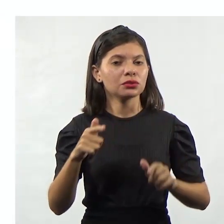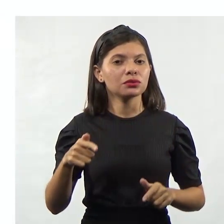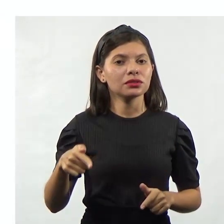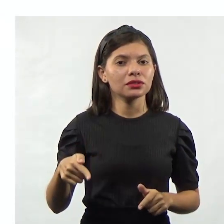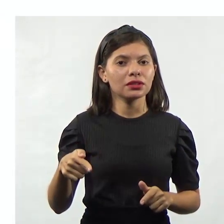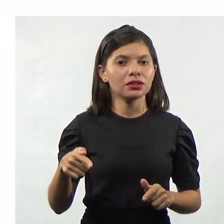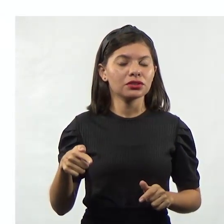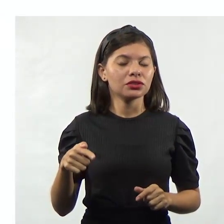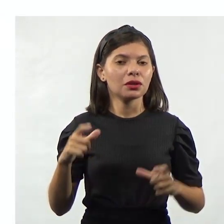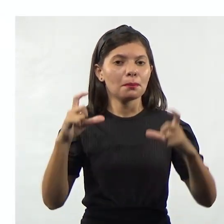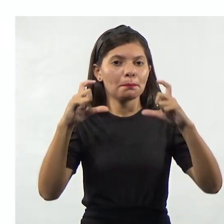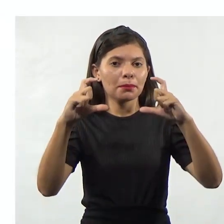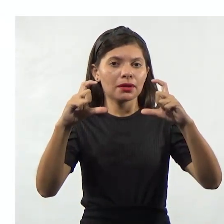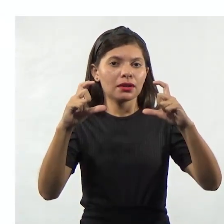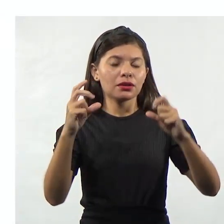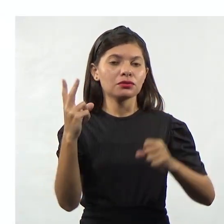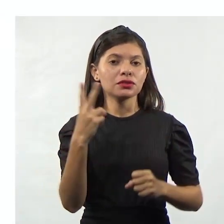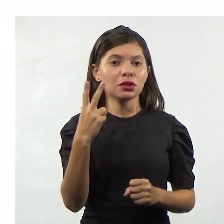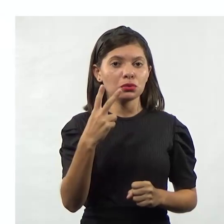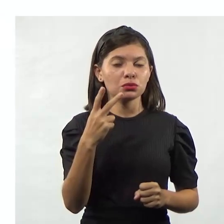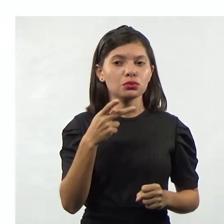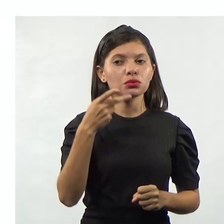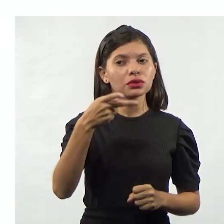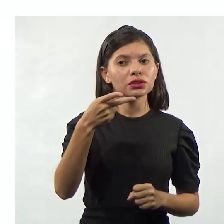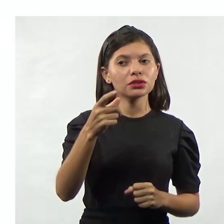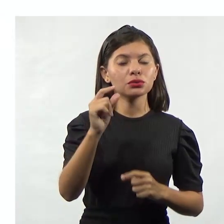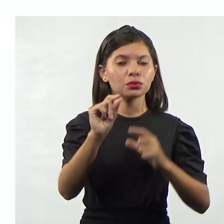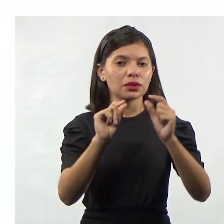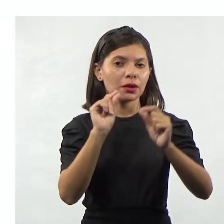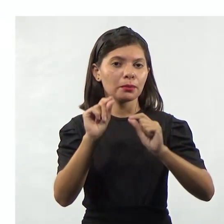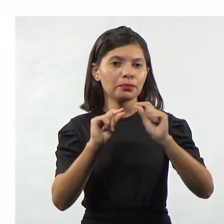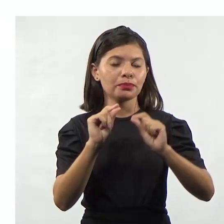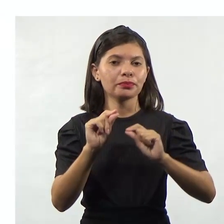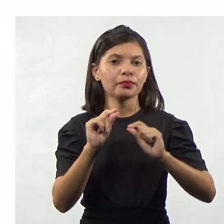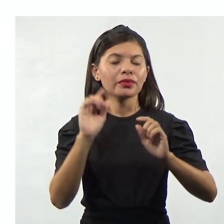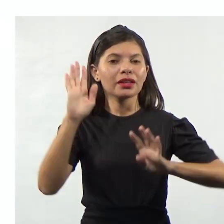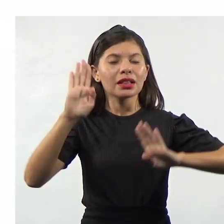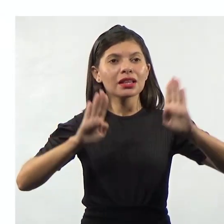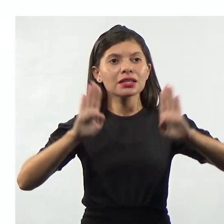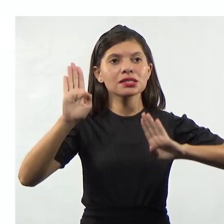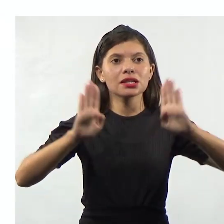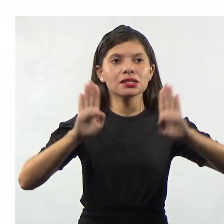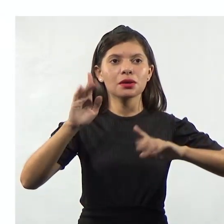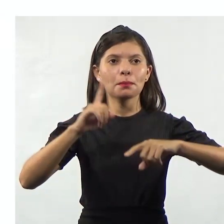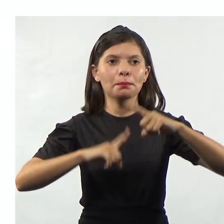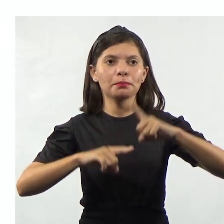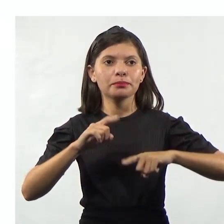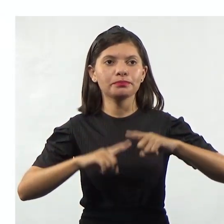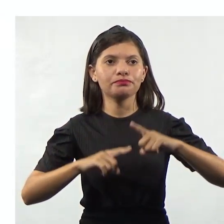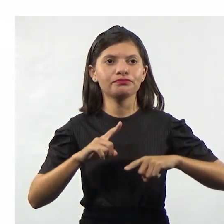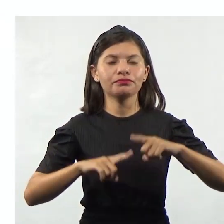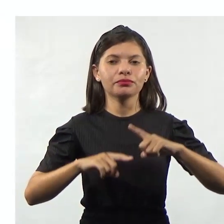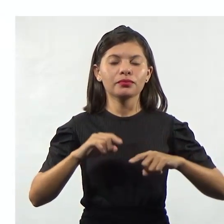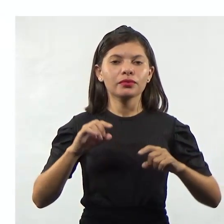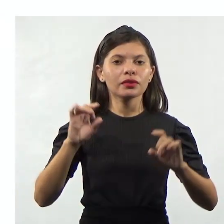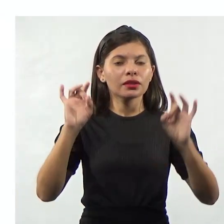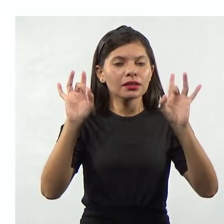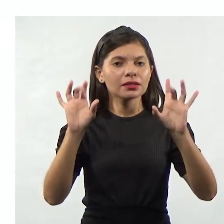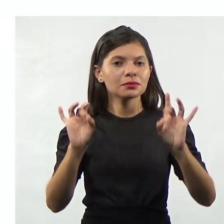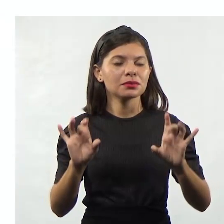artigo 7º, parágrafo 2º, que diz que quando a licitação, né, em licitação que envolver bens ou